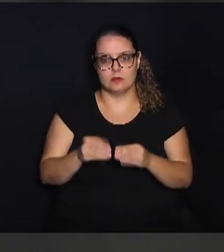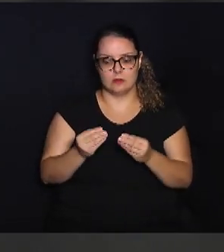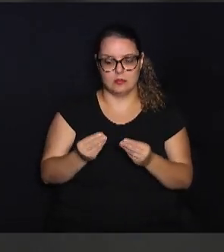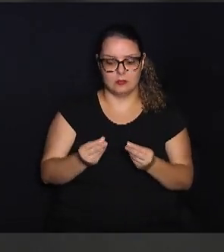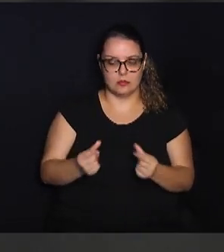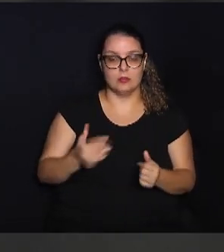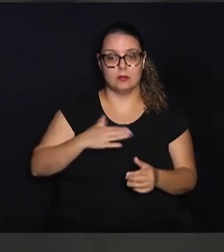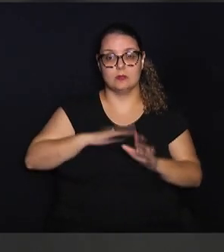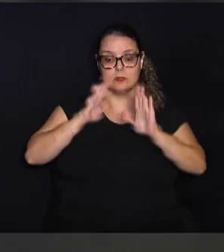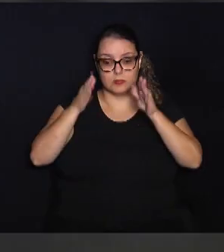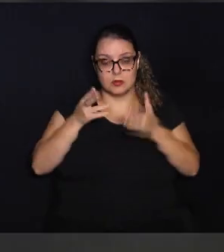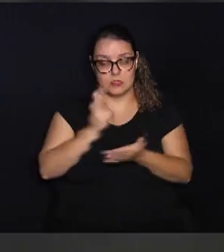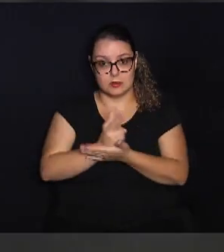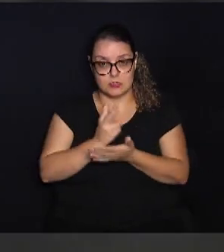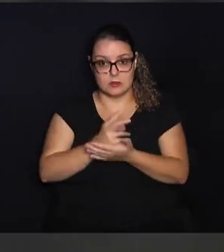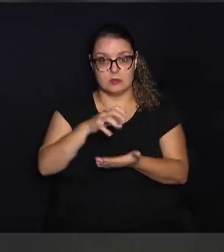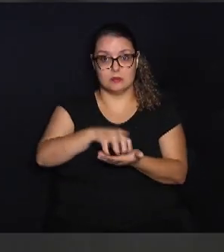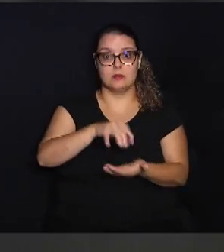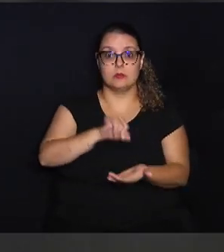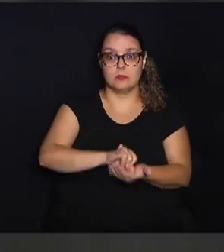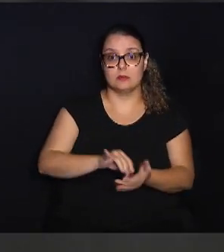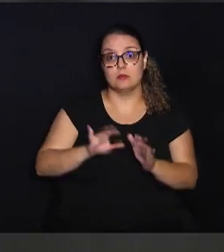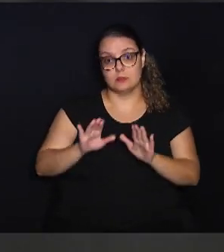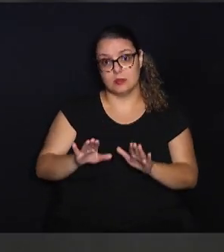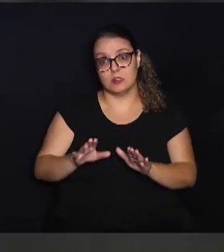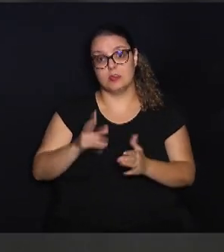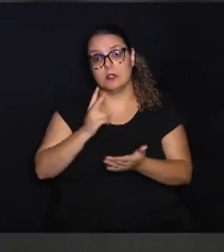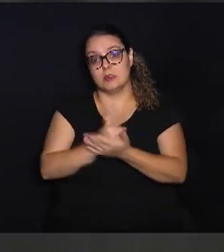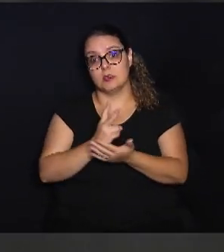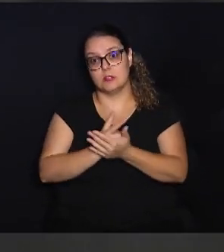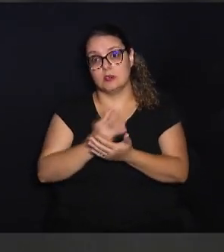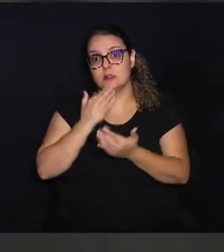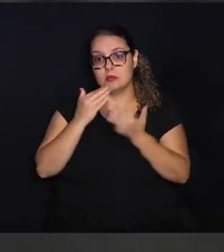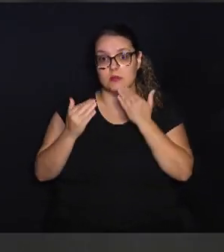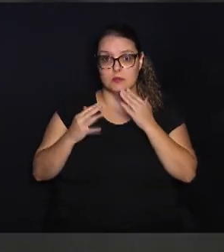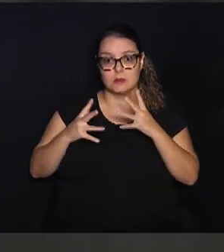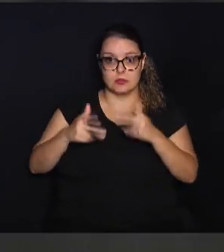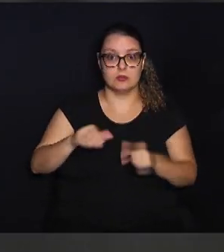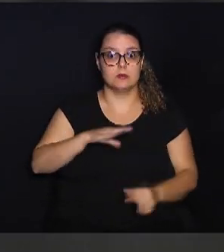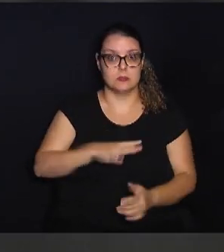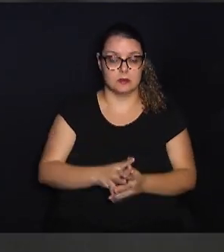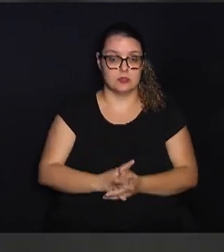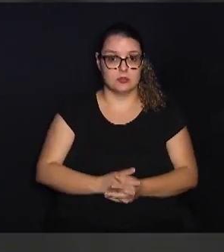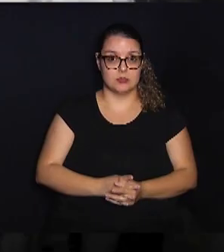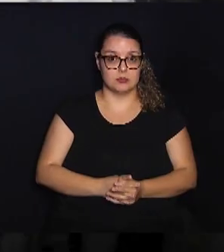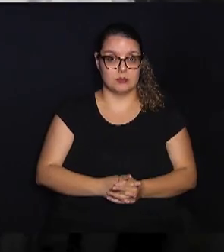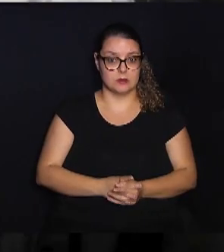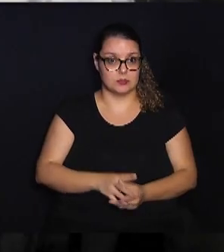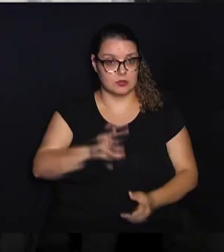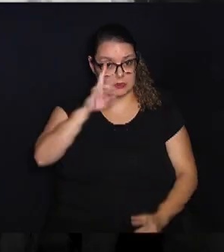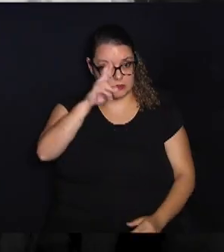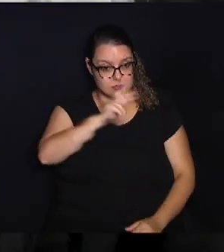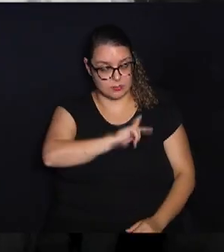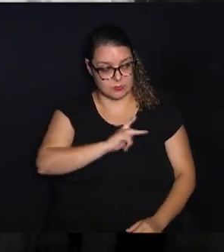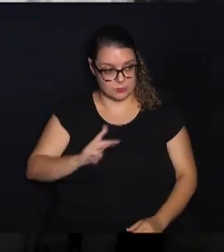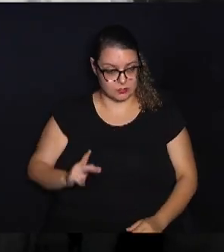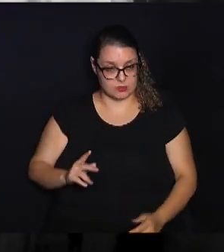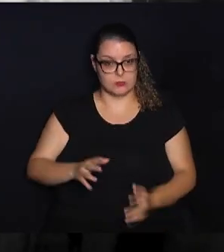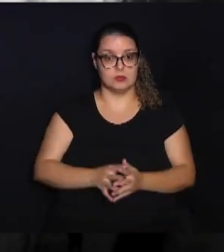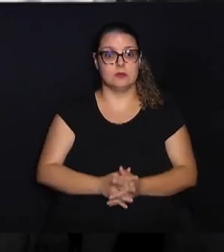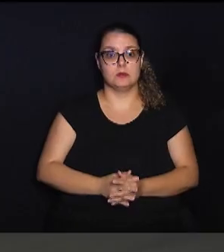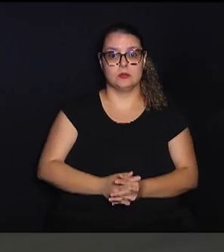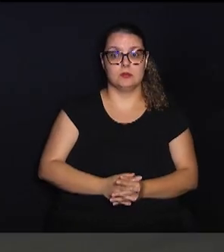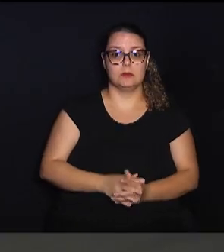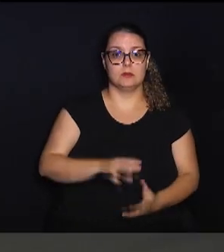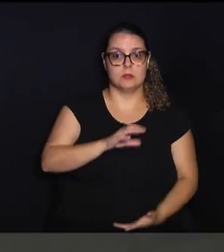o meu foco sempre foi o centro, porém, eu atendi sempre as demandas da cidade toda. O senhor foi o presidente da CPI